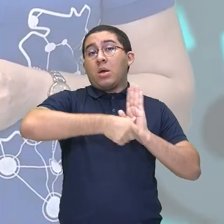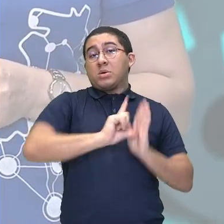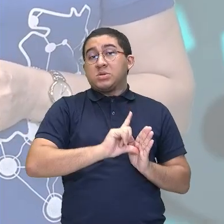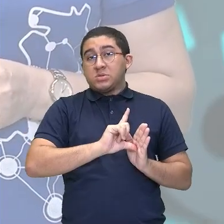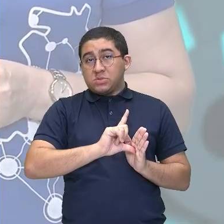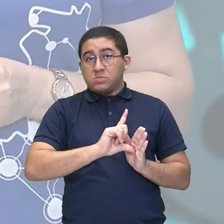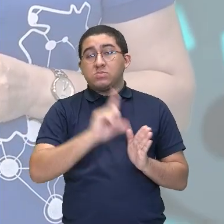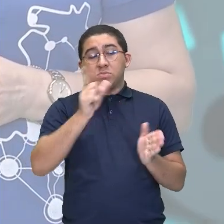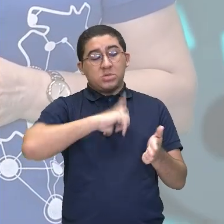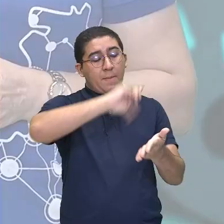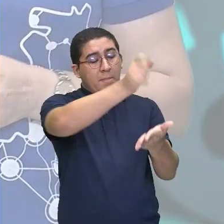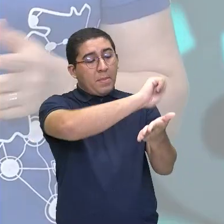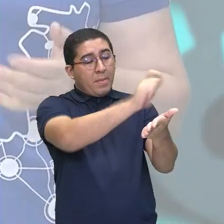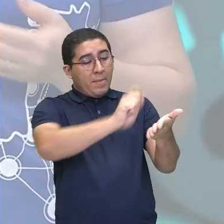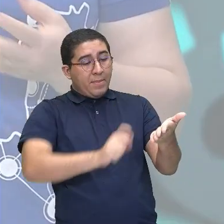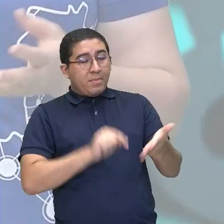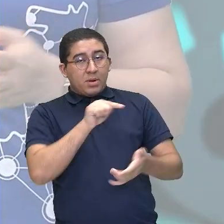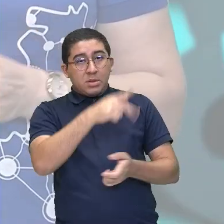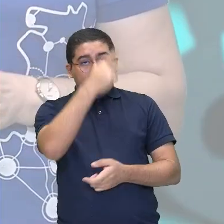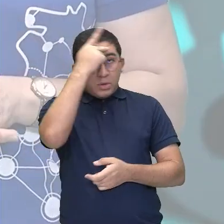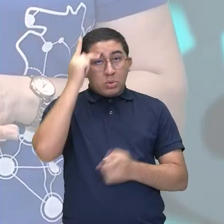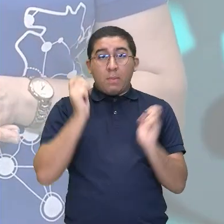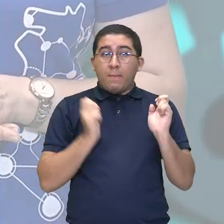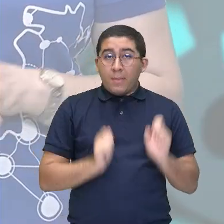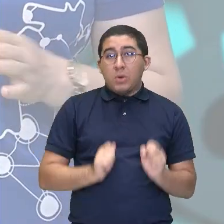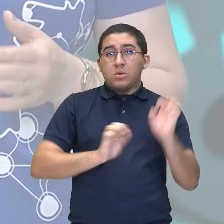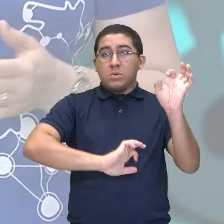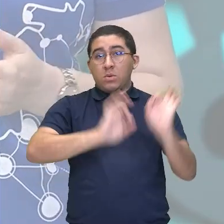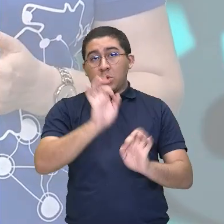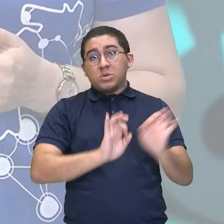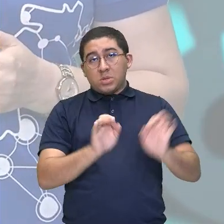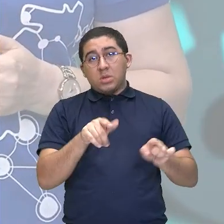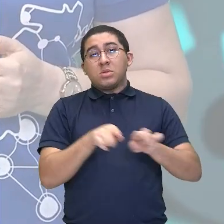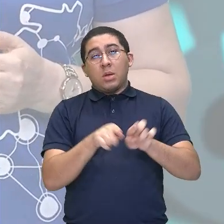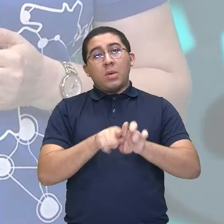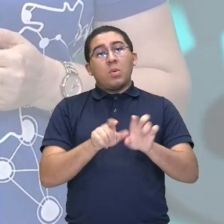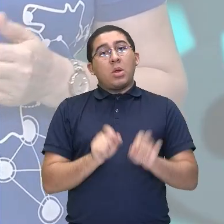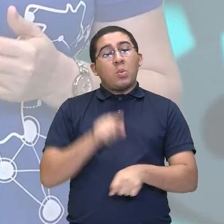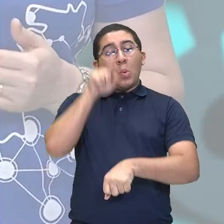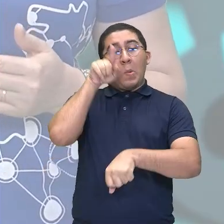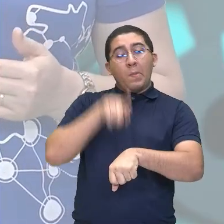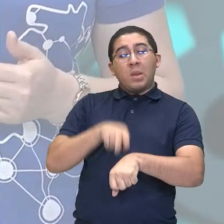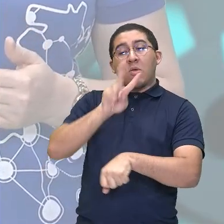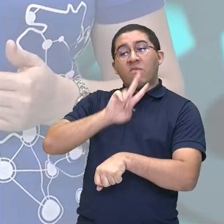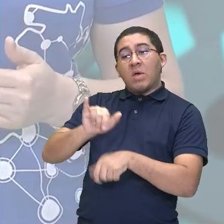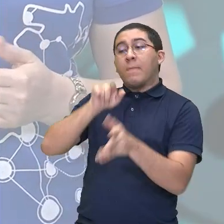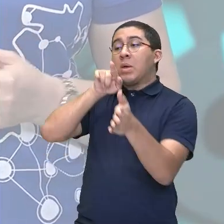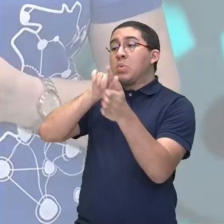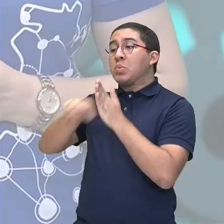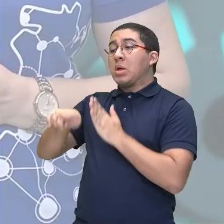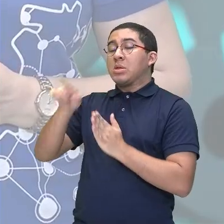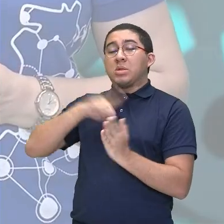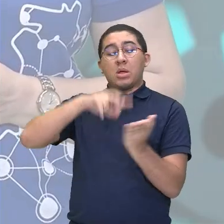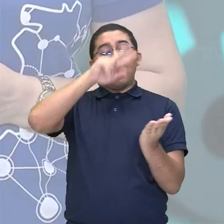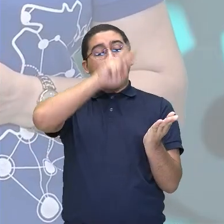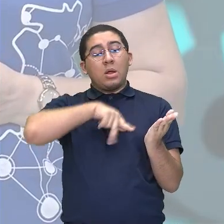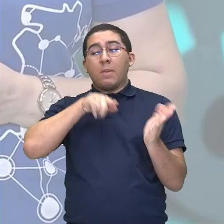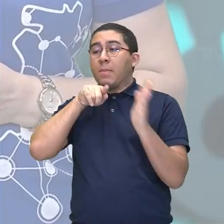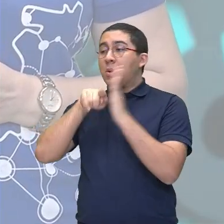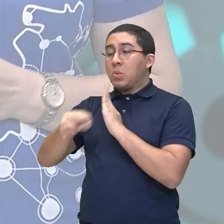né, que o entrevistador organiza para, no momento da entrevista, ele vai perguntar,